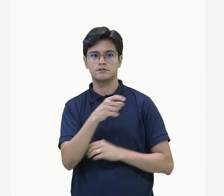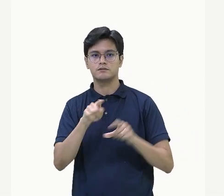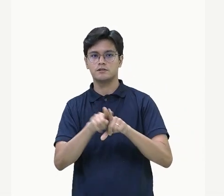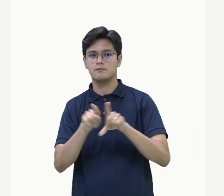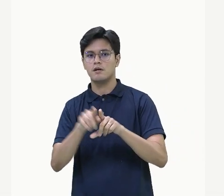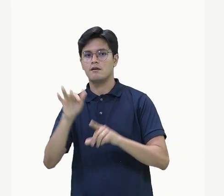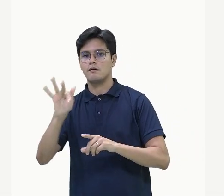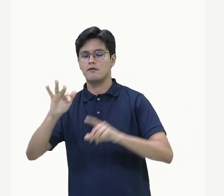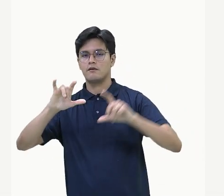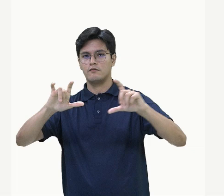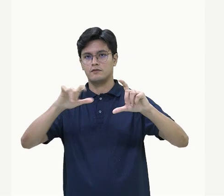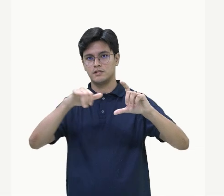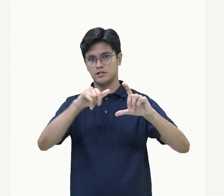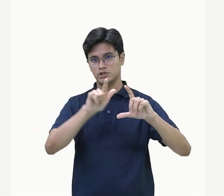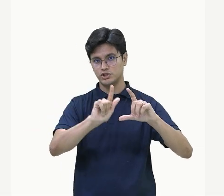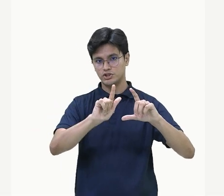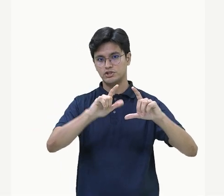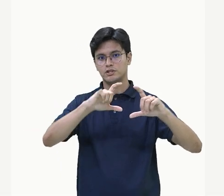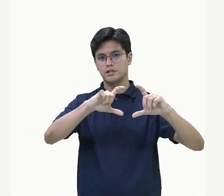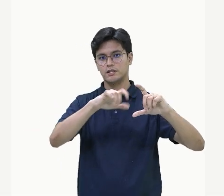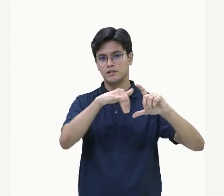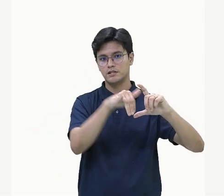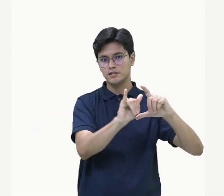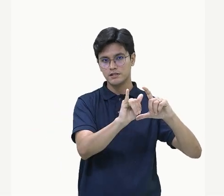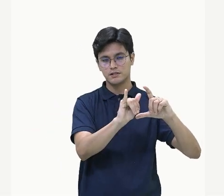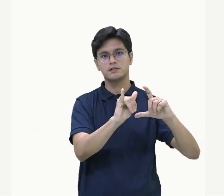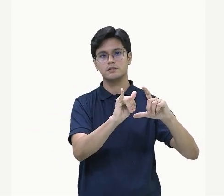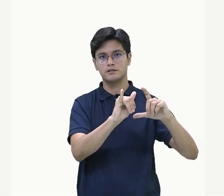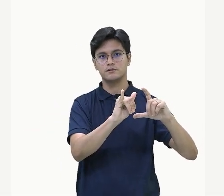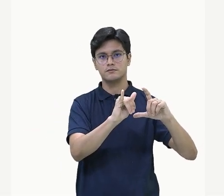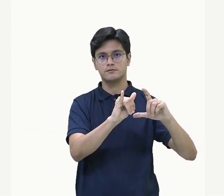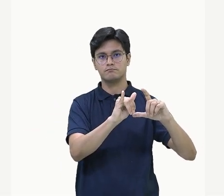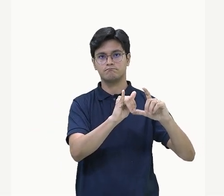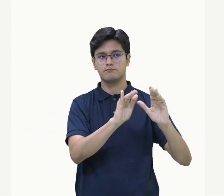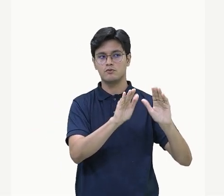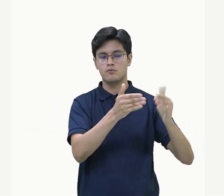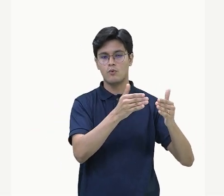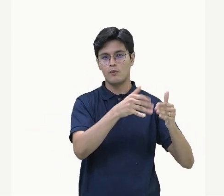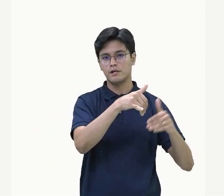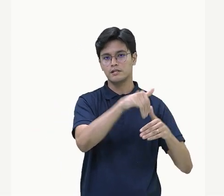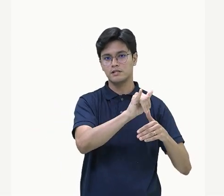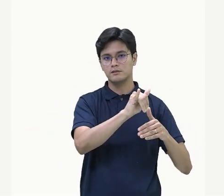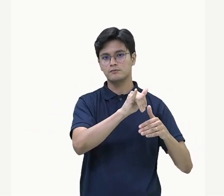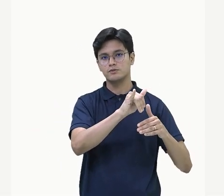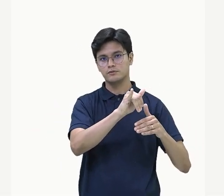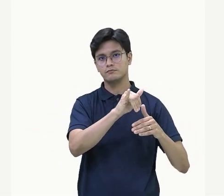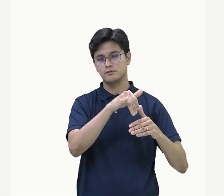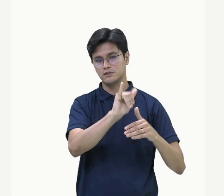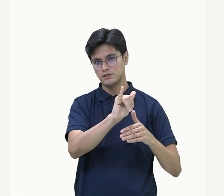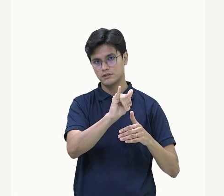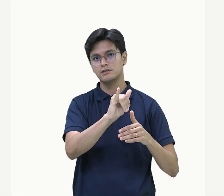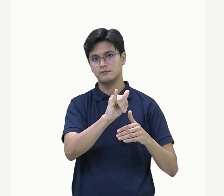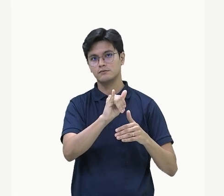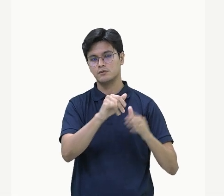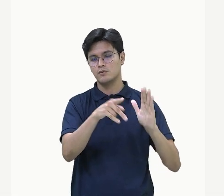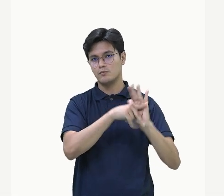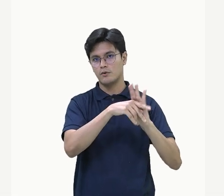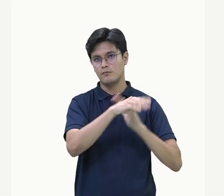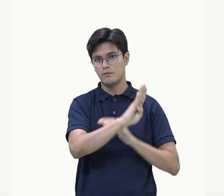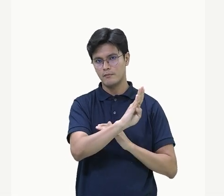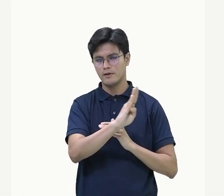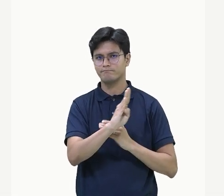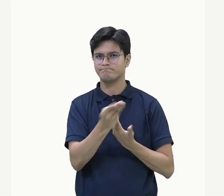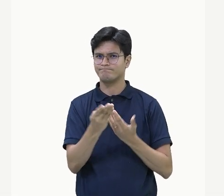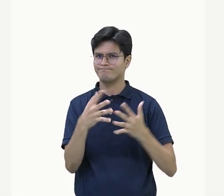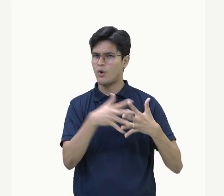igual a y para todo y pertencente a B. Então, parece um pouco confuso, né? Na verdade, está bem confuso